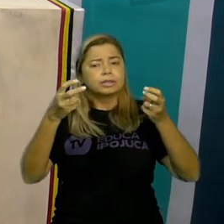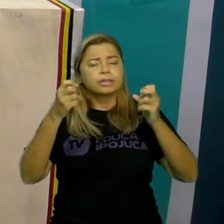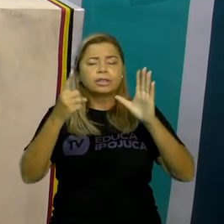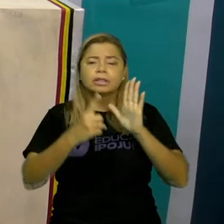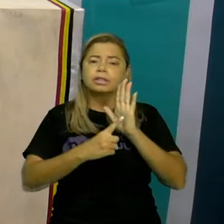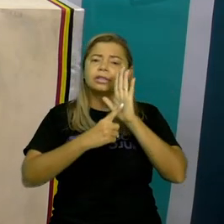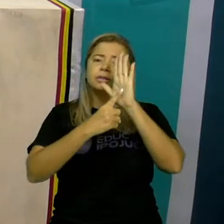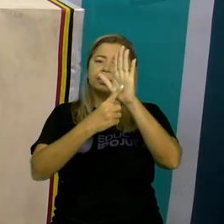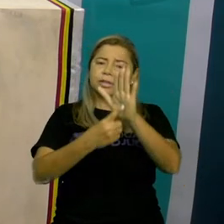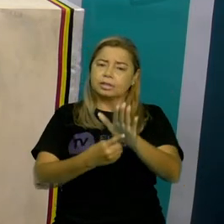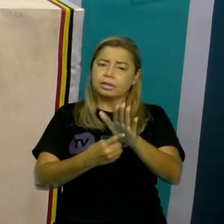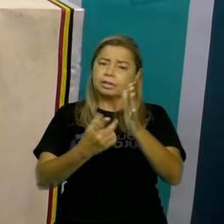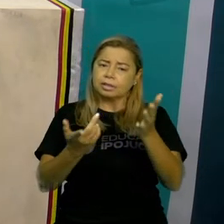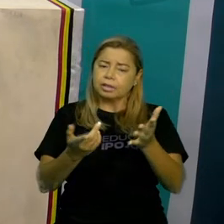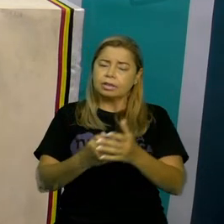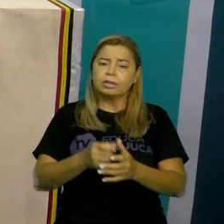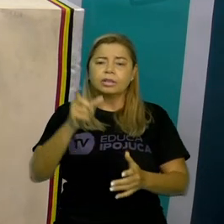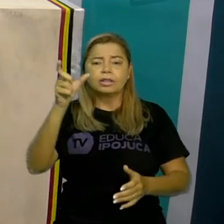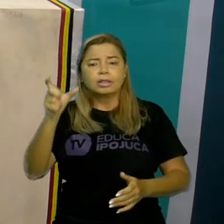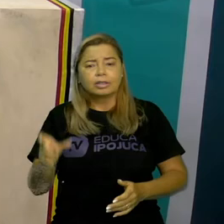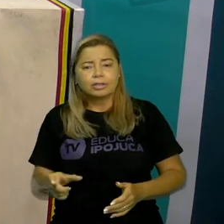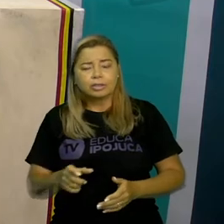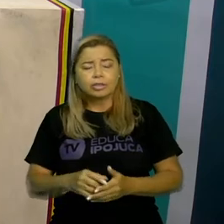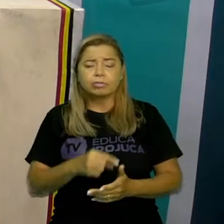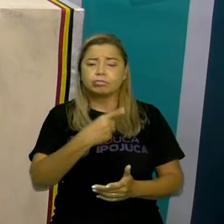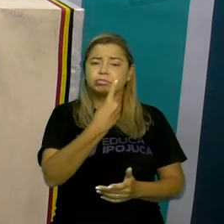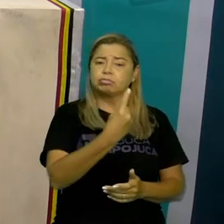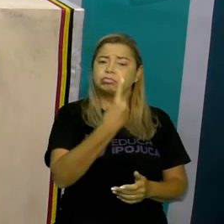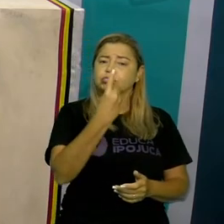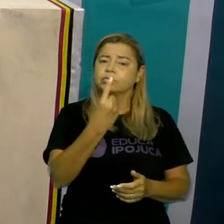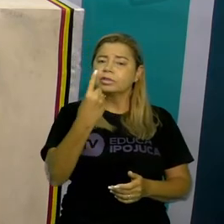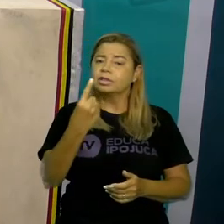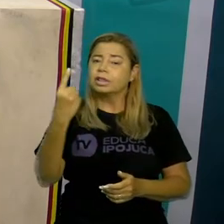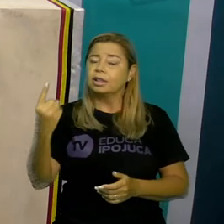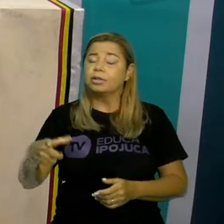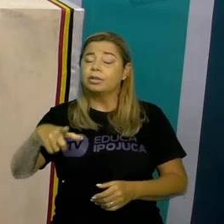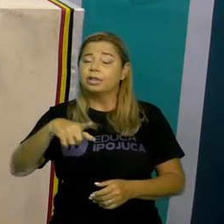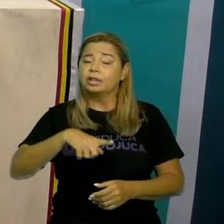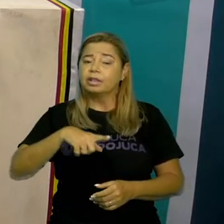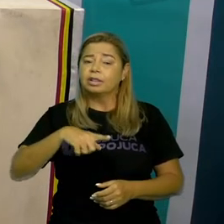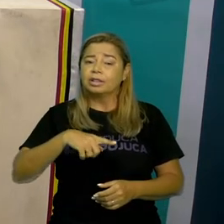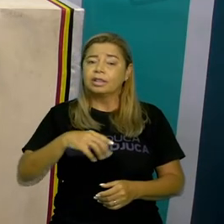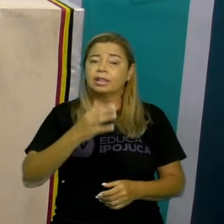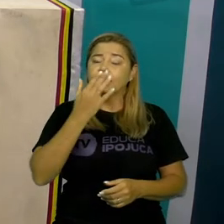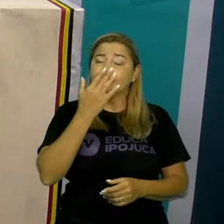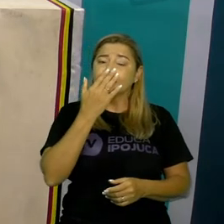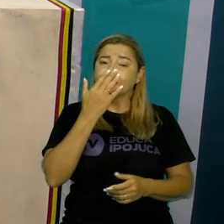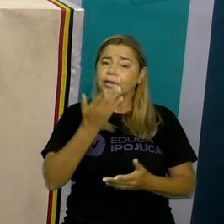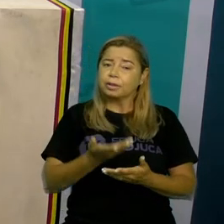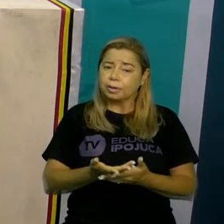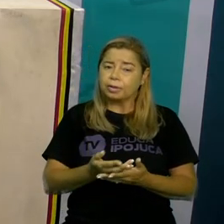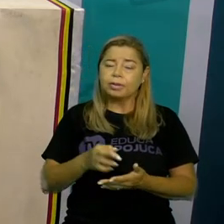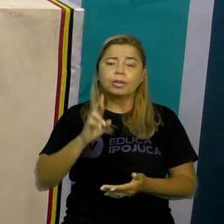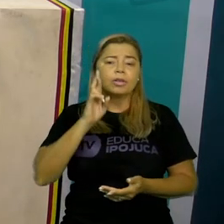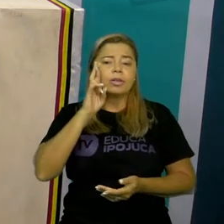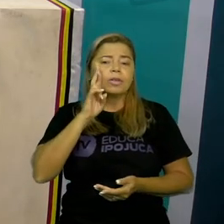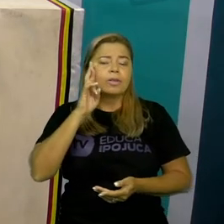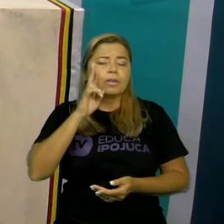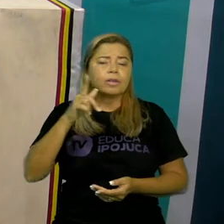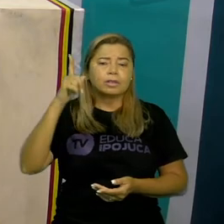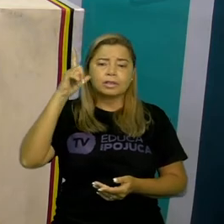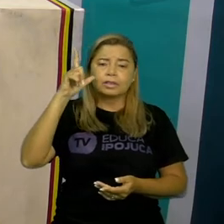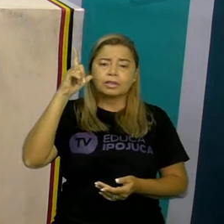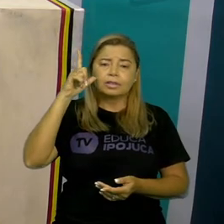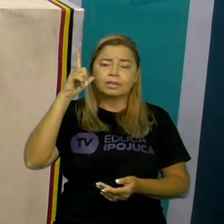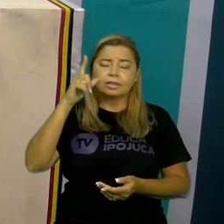uma característica, né? Cada um se apresentou com uma cor, né? O Luli rosa, o Luli lilás,